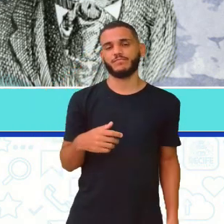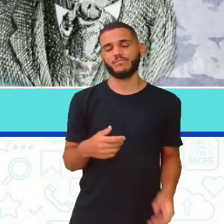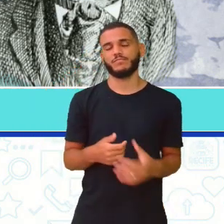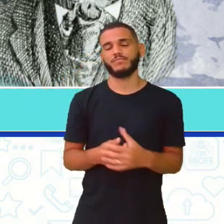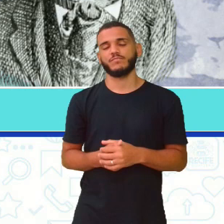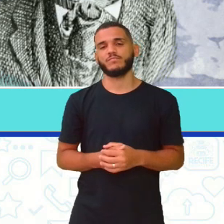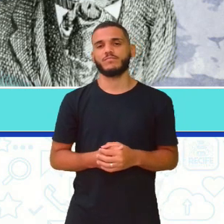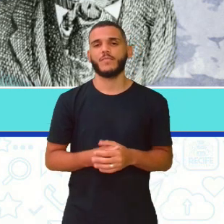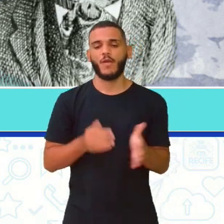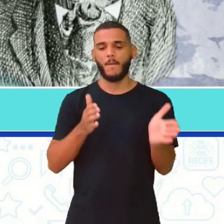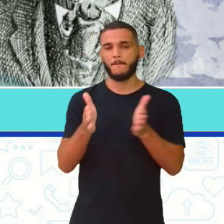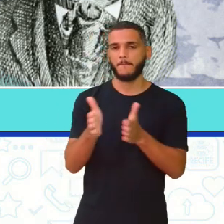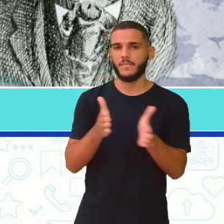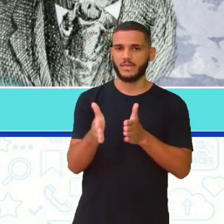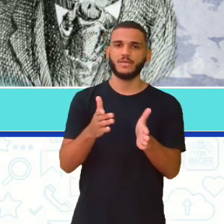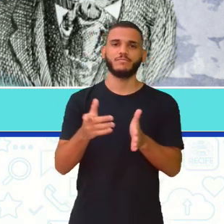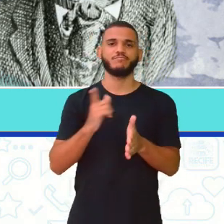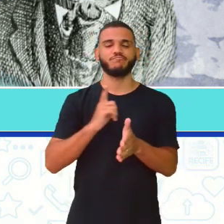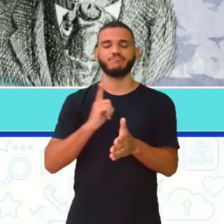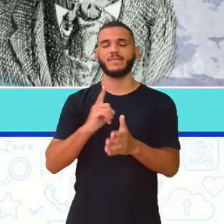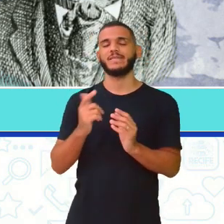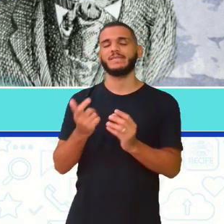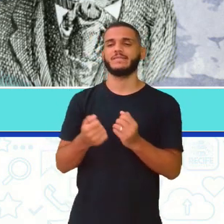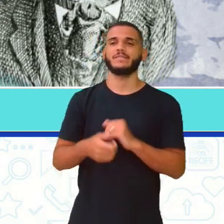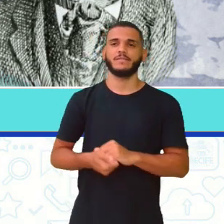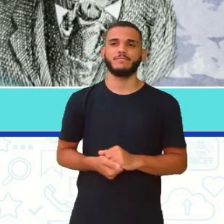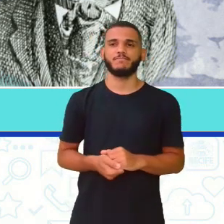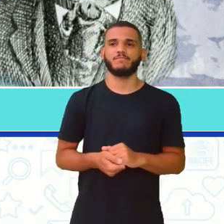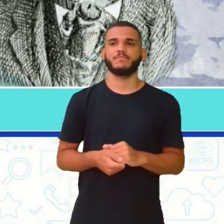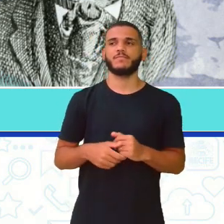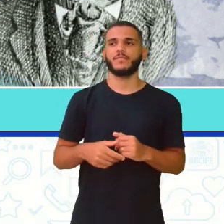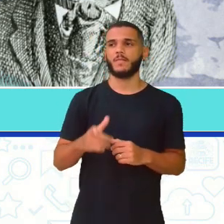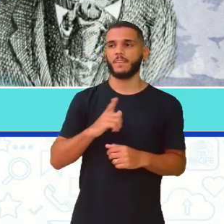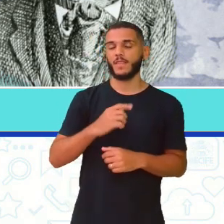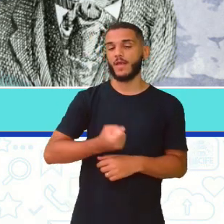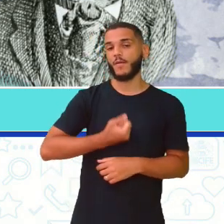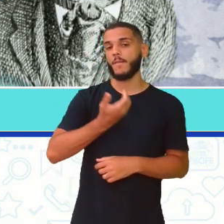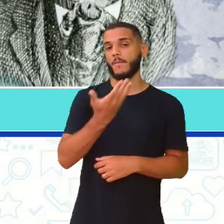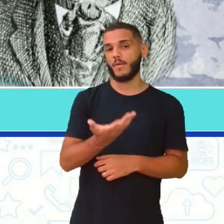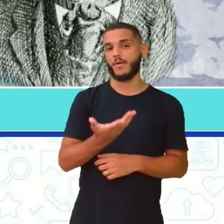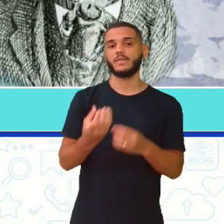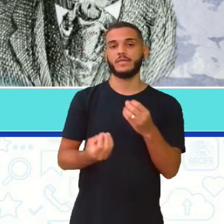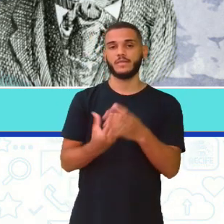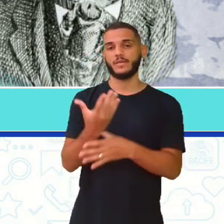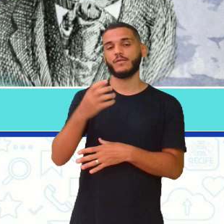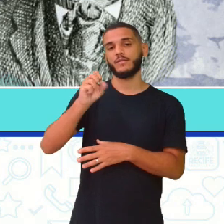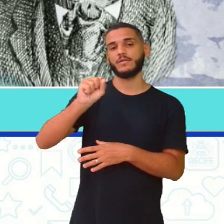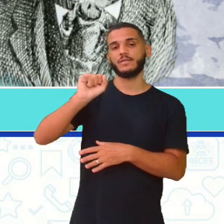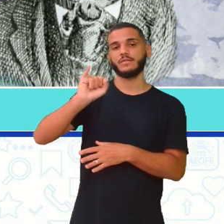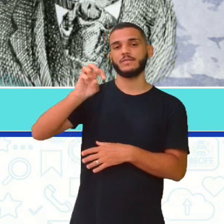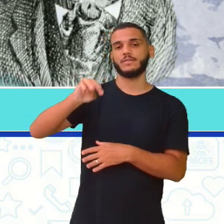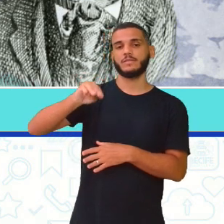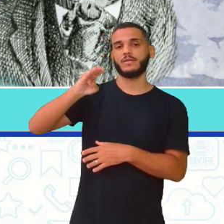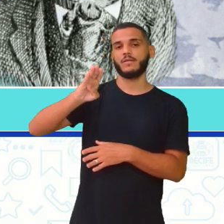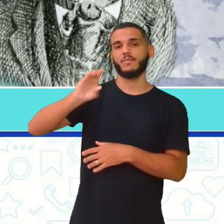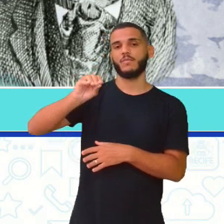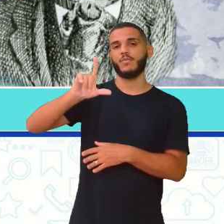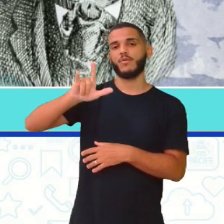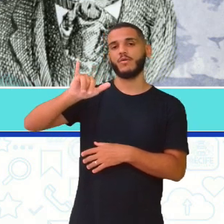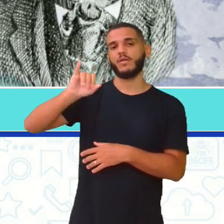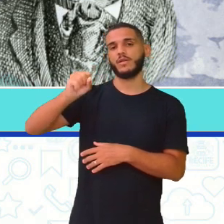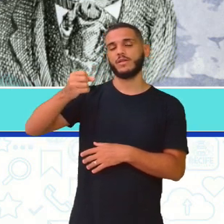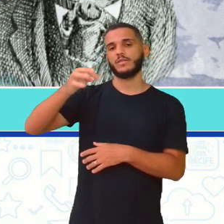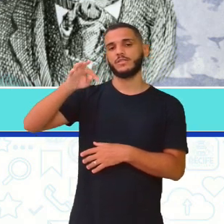Como é o nome? Durante o período simbolista. Então, a gente tem um poeta simbolista, que já é um movimento um pouco escanteado nos